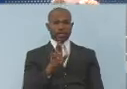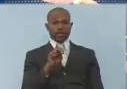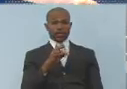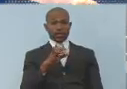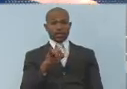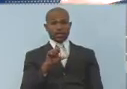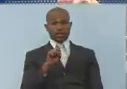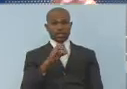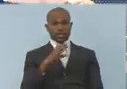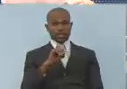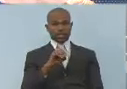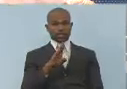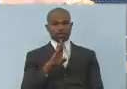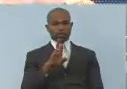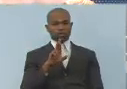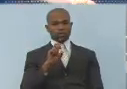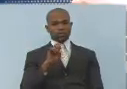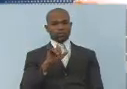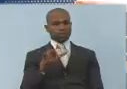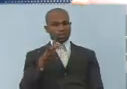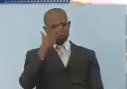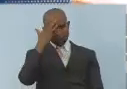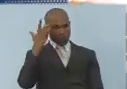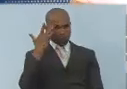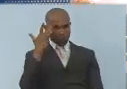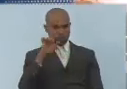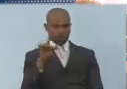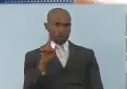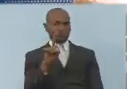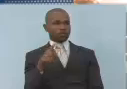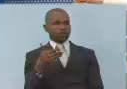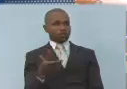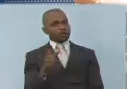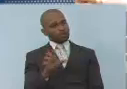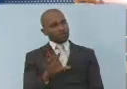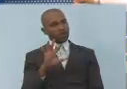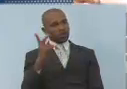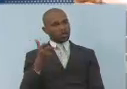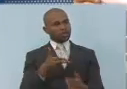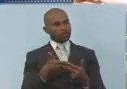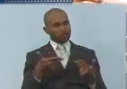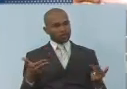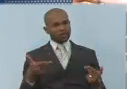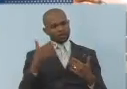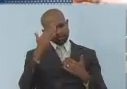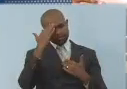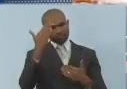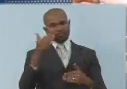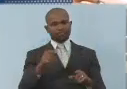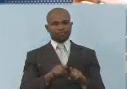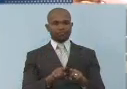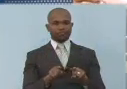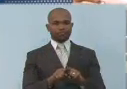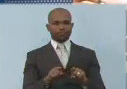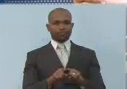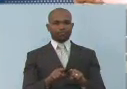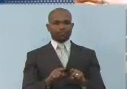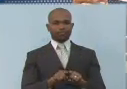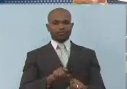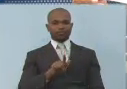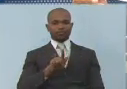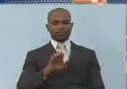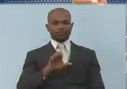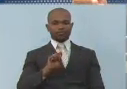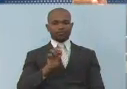Ferreira Brasil, quase ninguém também sabe. Então, é assim que funciona. Agradecer também aqui a gestora de RH,